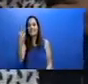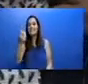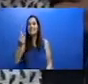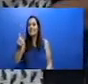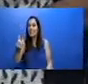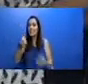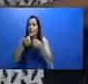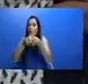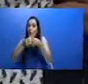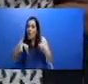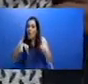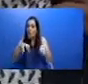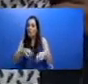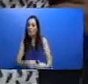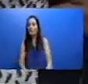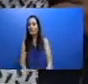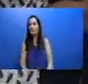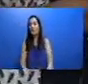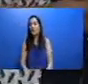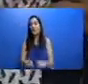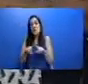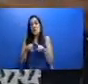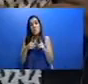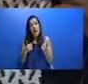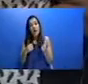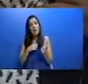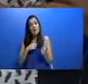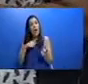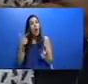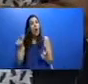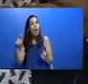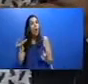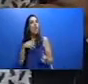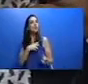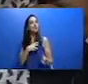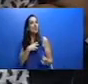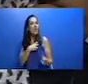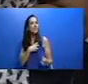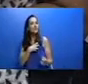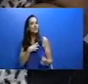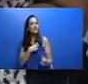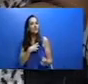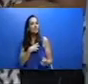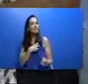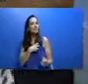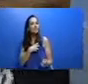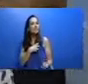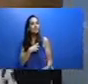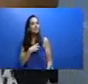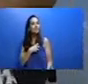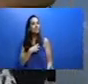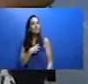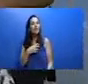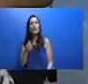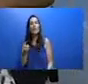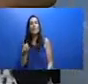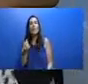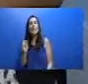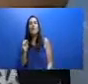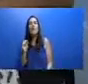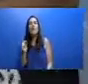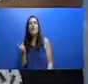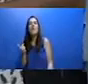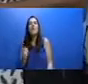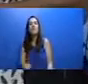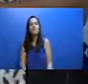36 ovos. Mas eu tenho uma outra maneira de se calcular isso aqui, sem ser contando 1 a 1, sem ser somando